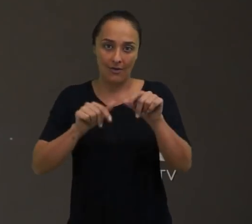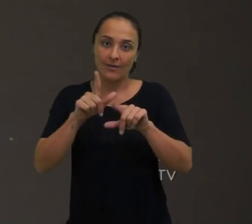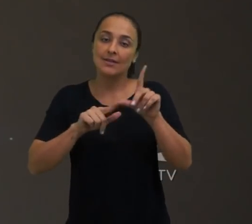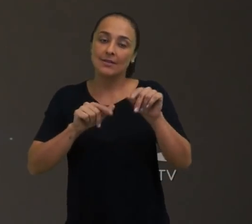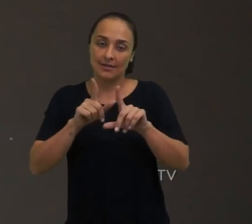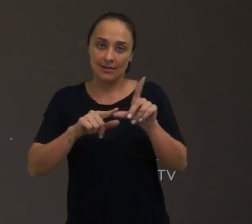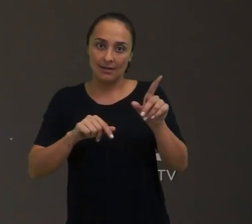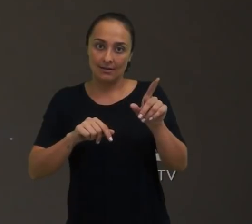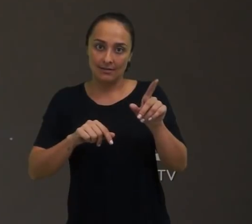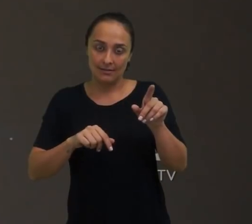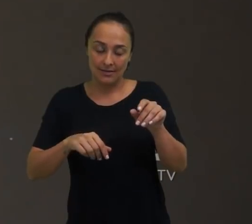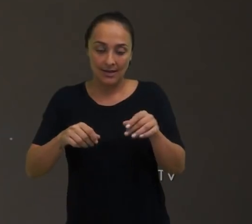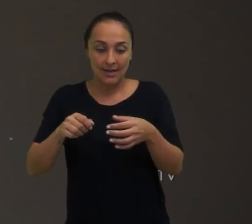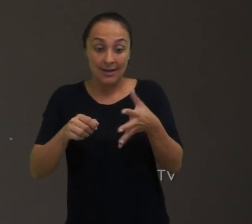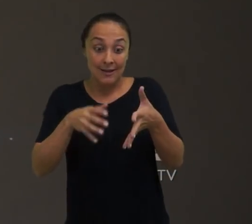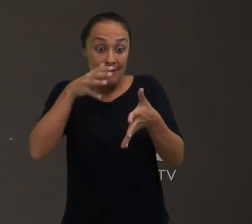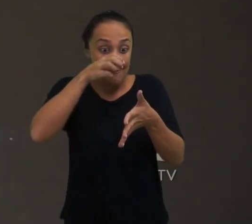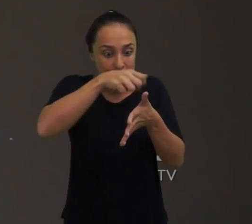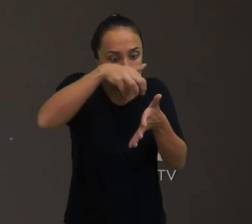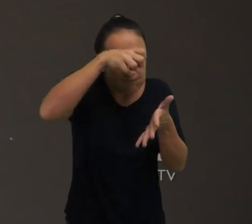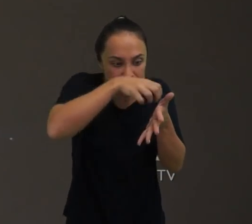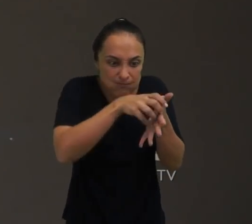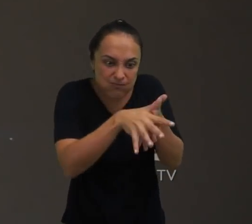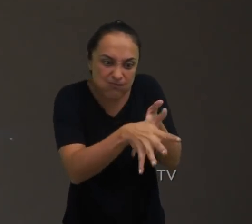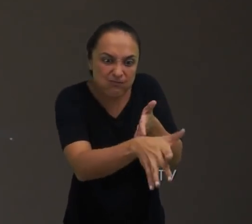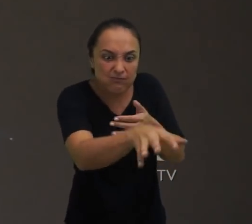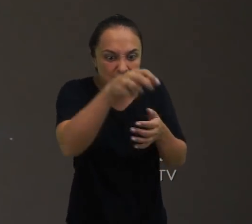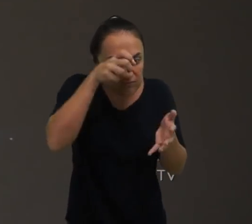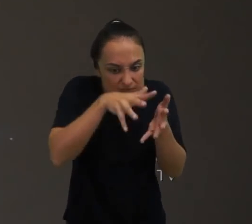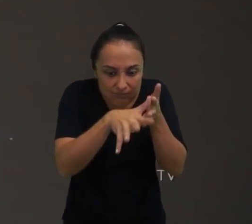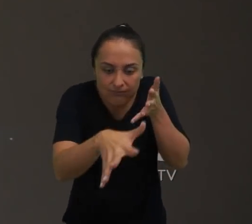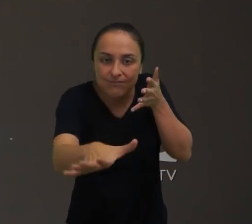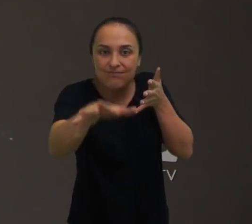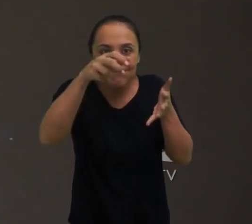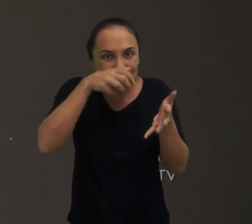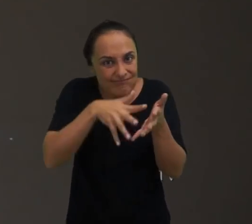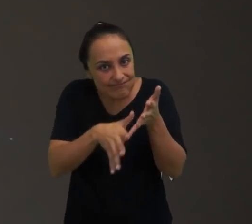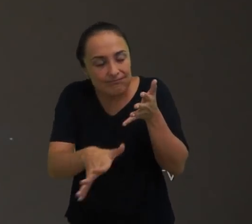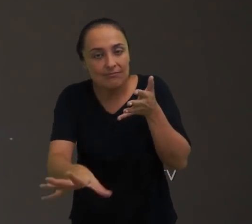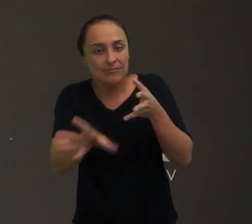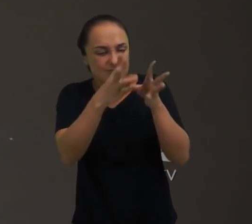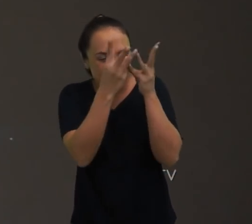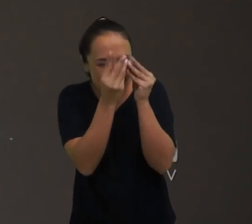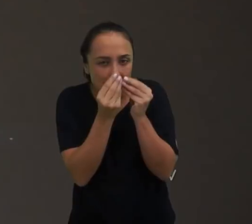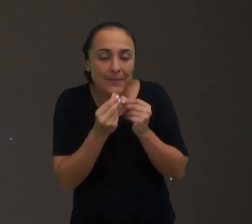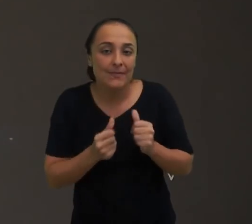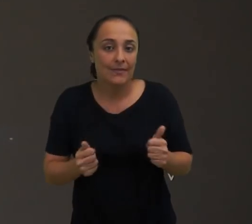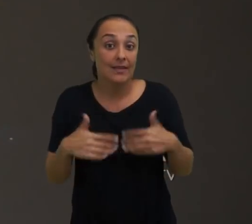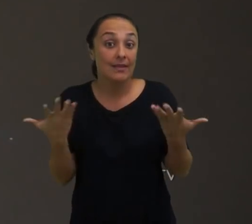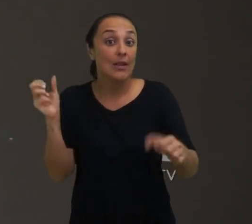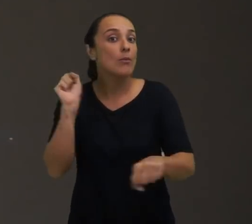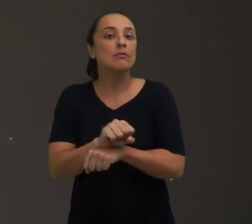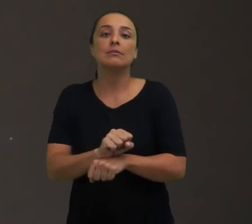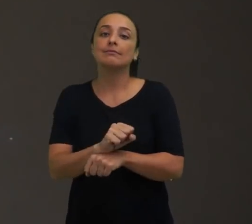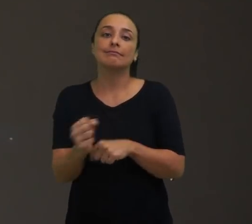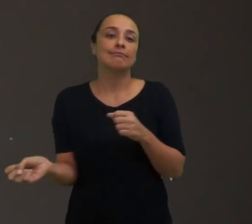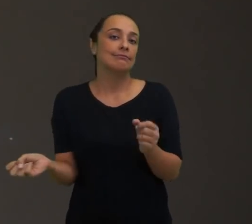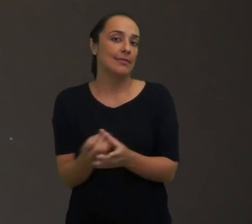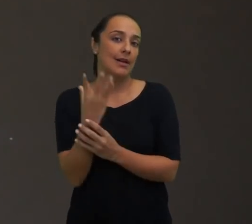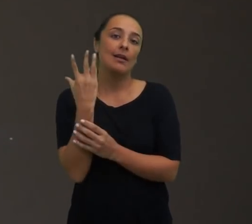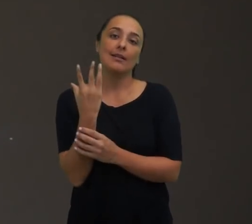torno do disco de acreção tem gás e poeira. Tá? Então começa o vento, arranca todo o material que está no